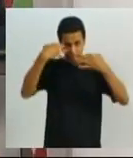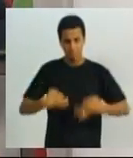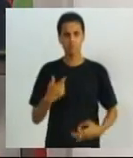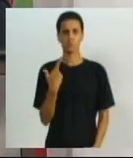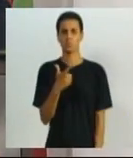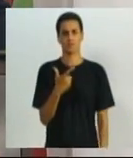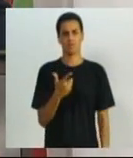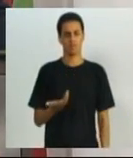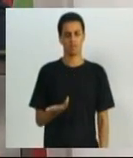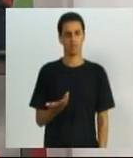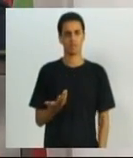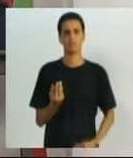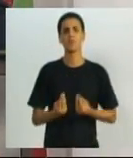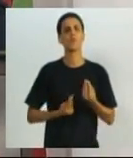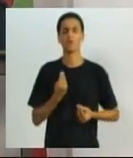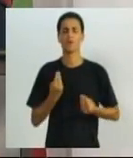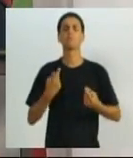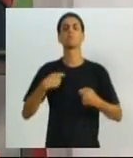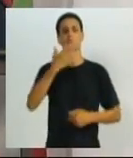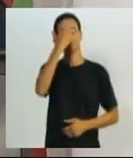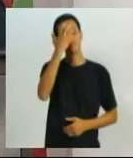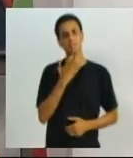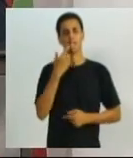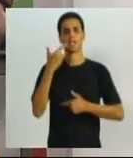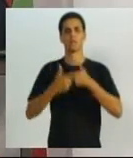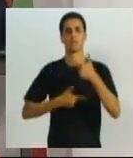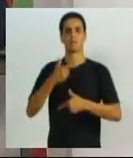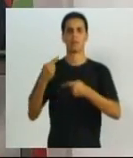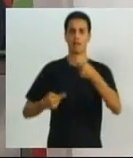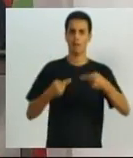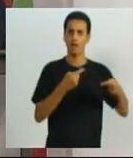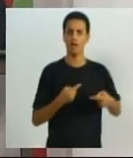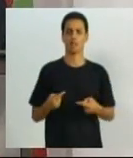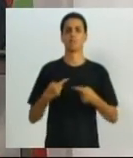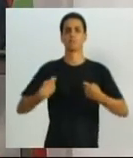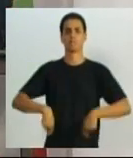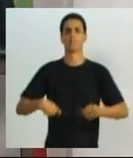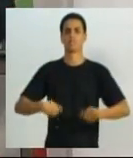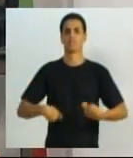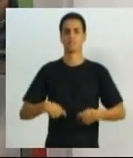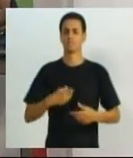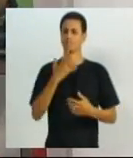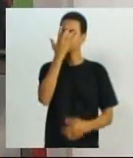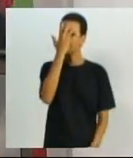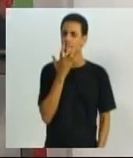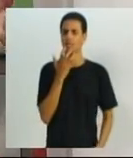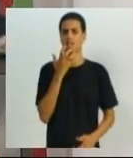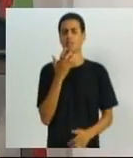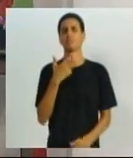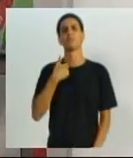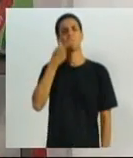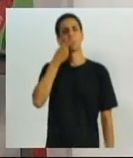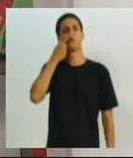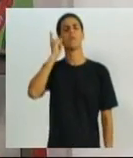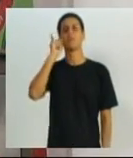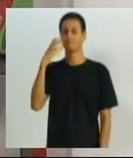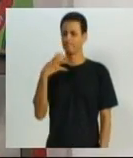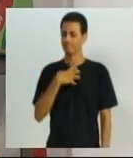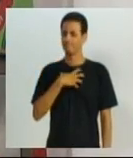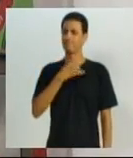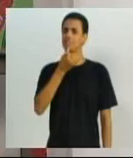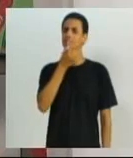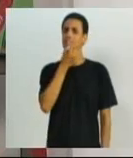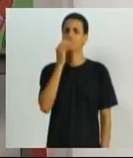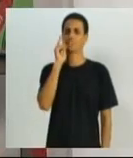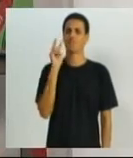temos que ter o quê, Vanderlei? Seriedade no debate, seriedade. Eu ontem me entristeceu o que eu vi,